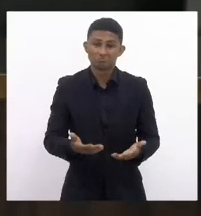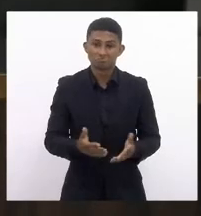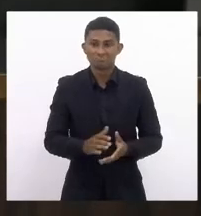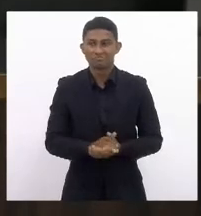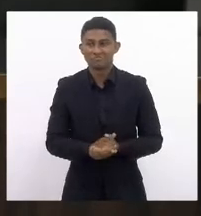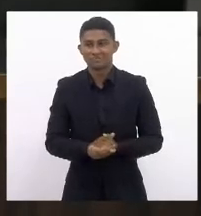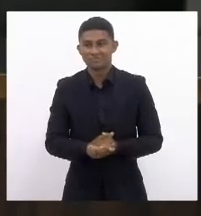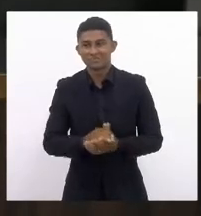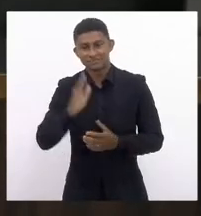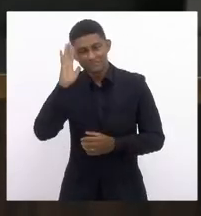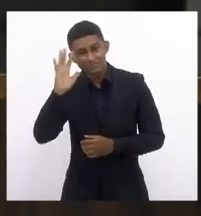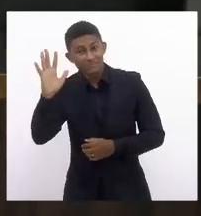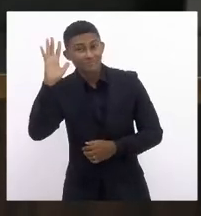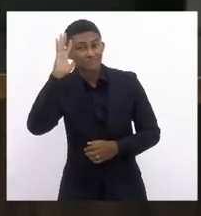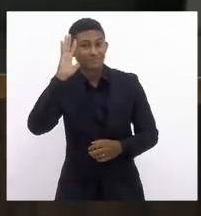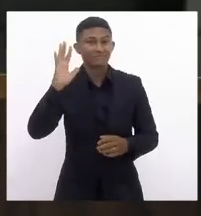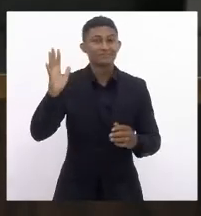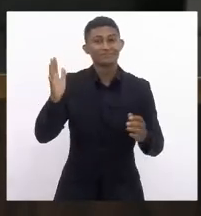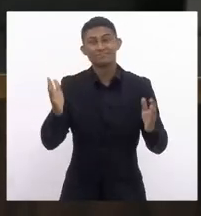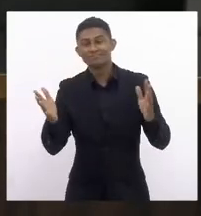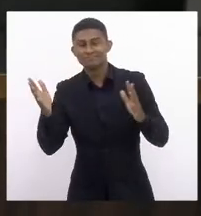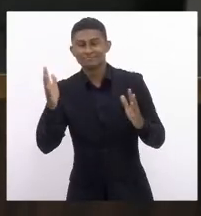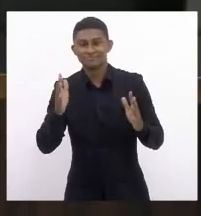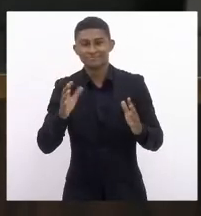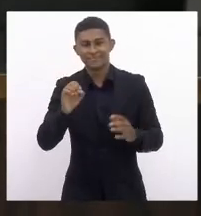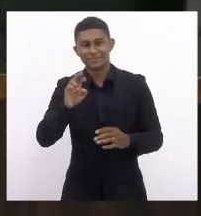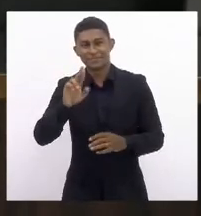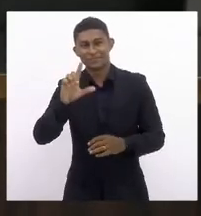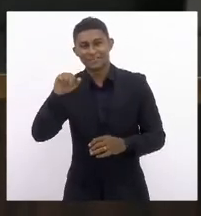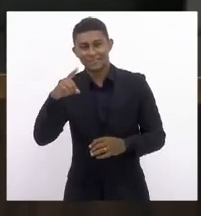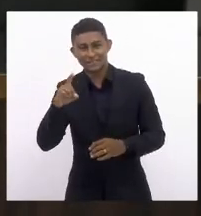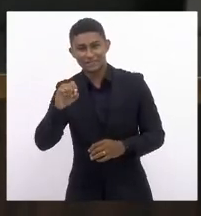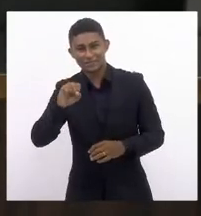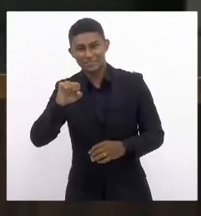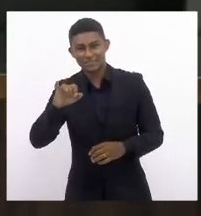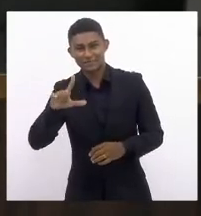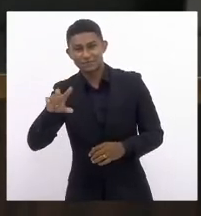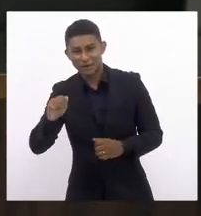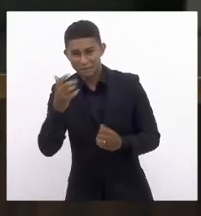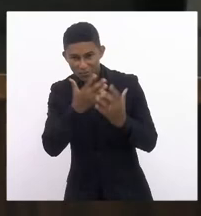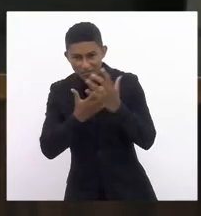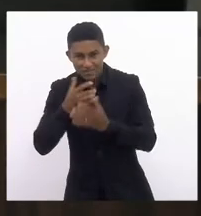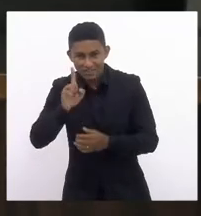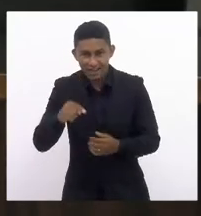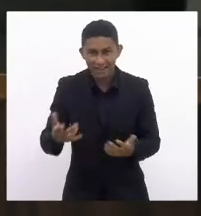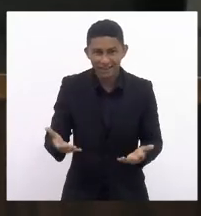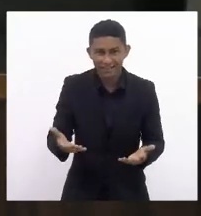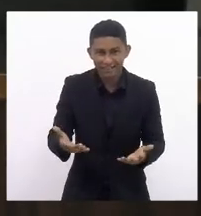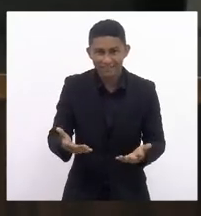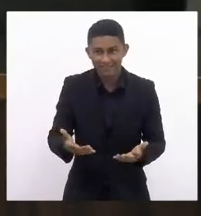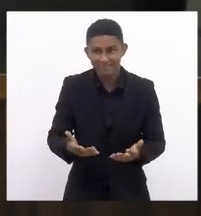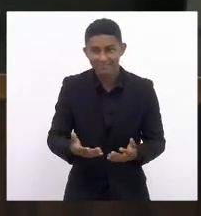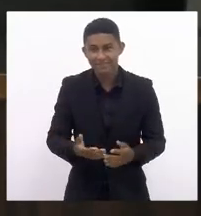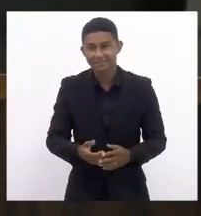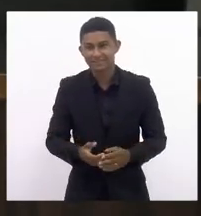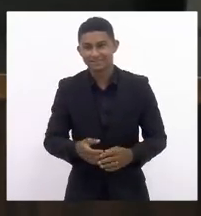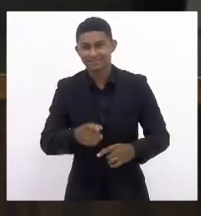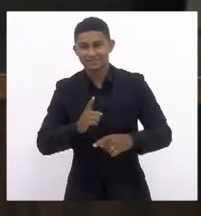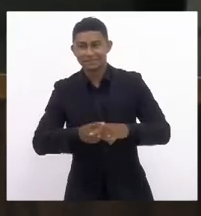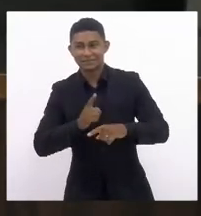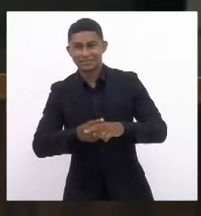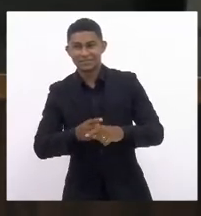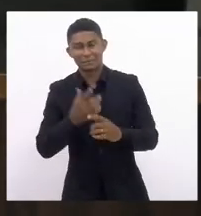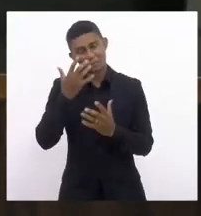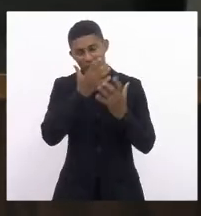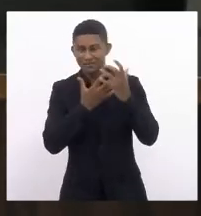Veja bem. Orlando Silva. Orlando Silva. É isso, Luiz. É isso, Luiz. Porque eu tenho que pegar um gancho aqui por conta do meu playlist. Eu tenho que fazer